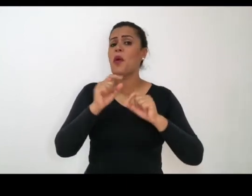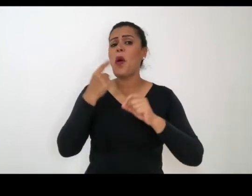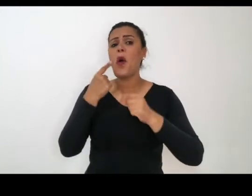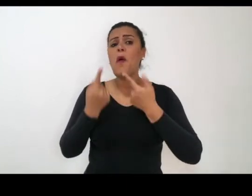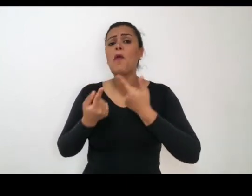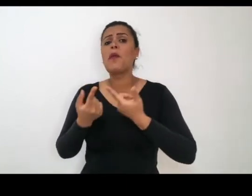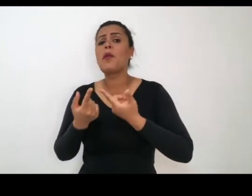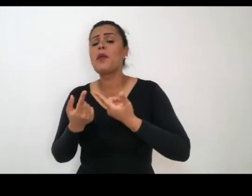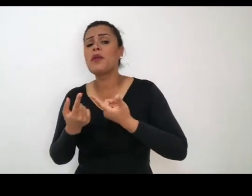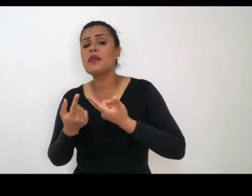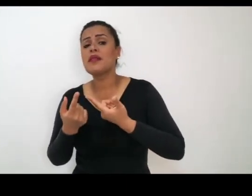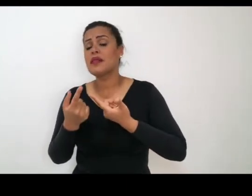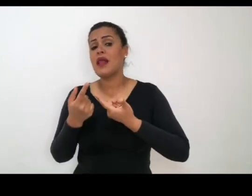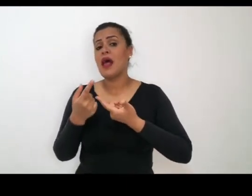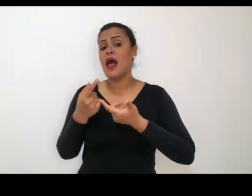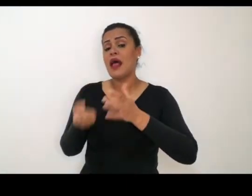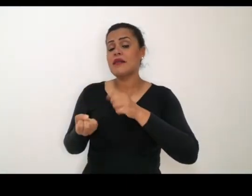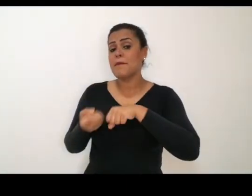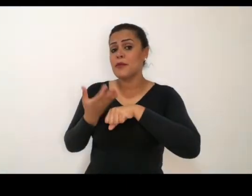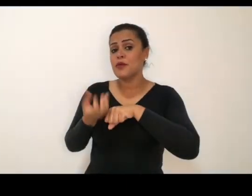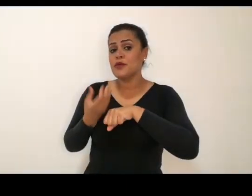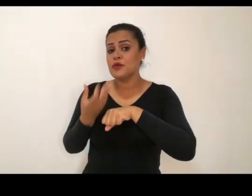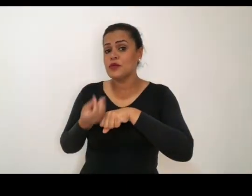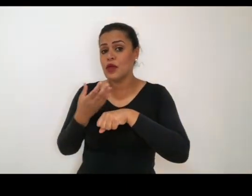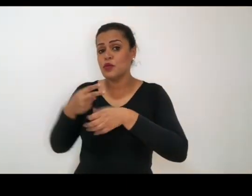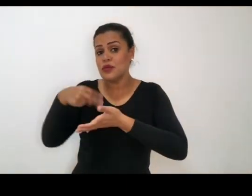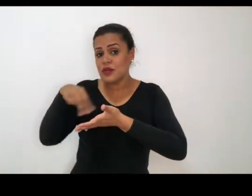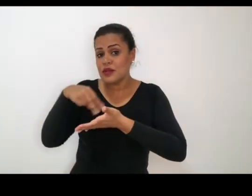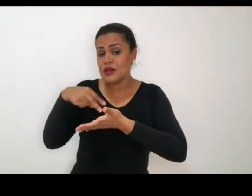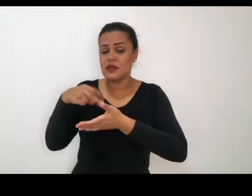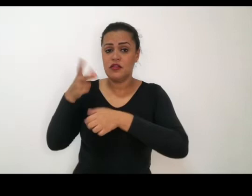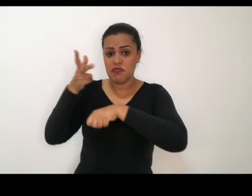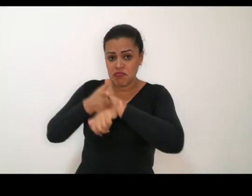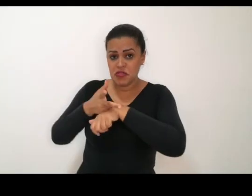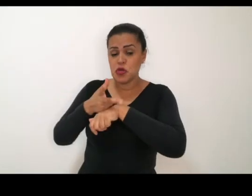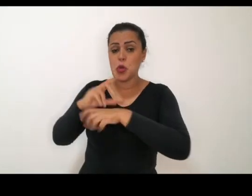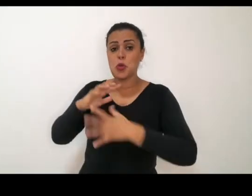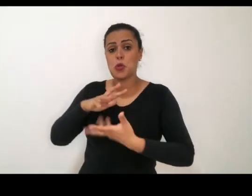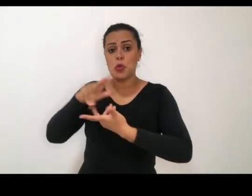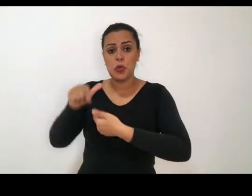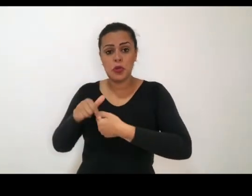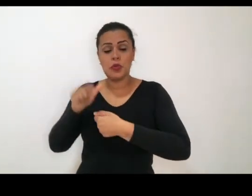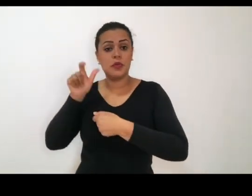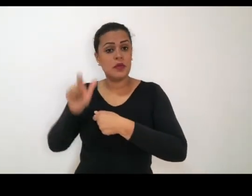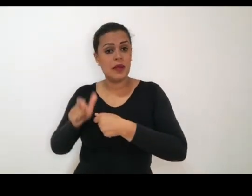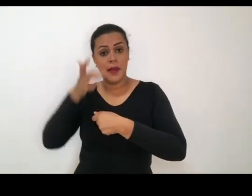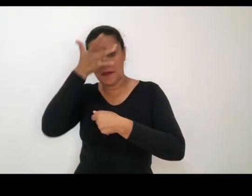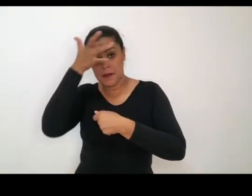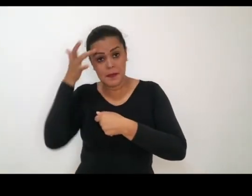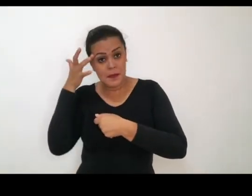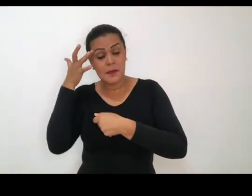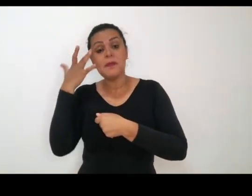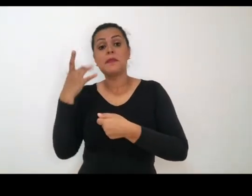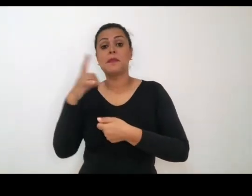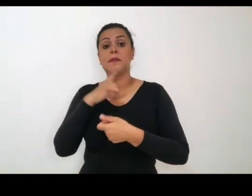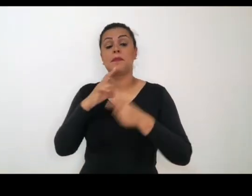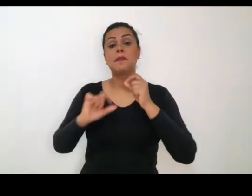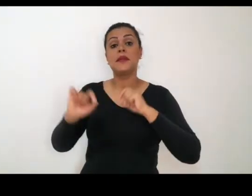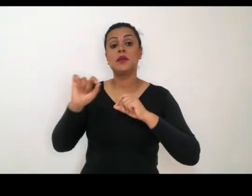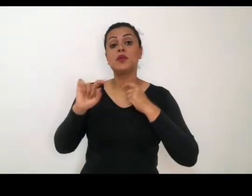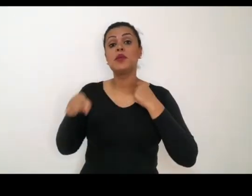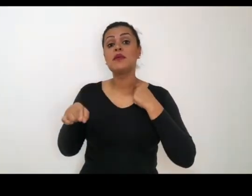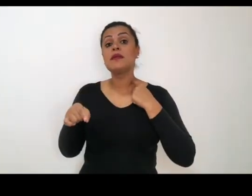ali pessoas que estão, né, de alguma maneira, confinadas, né? A gente tem